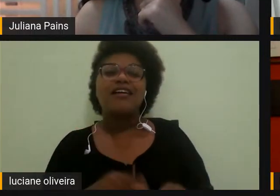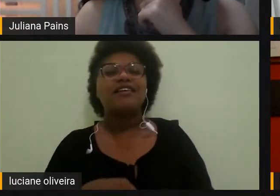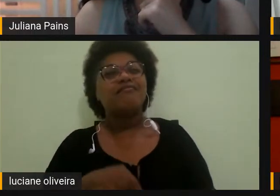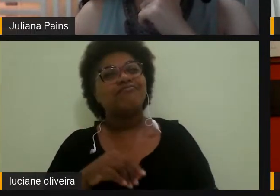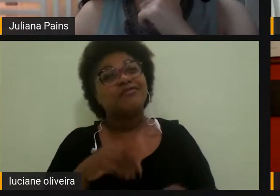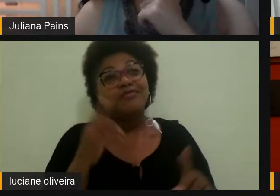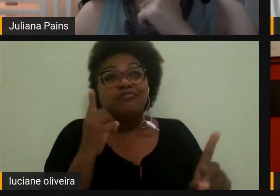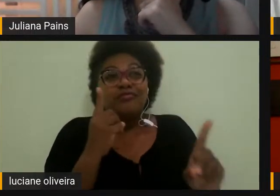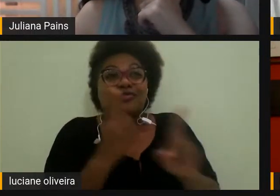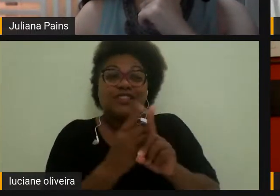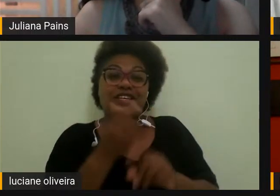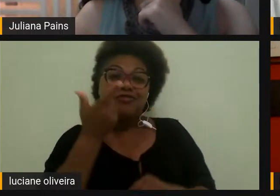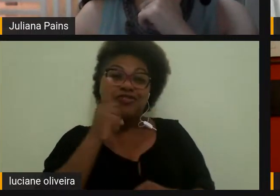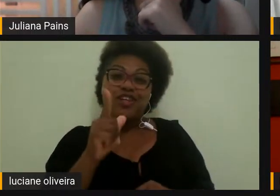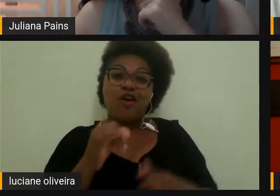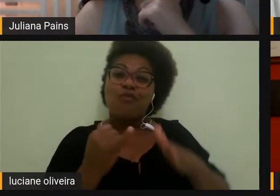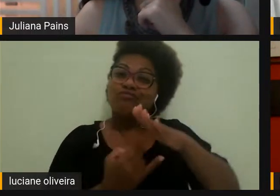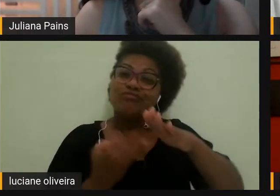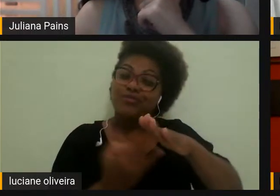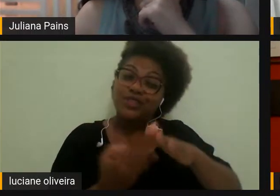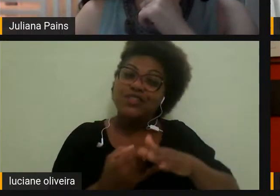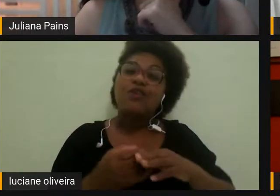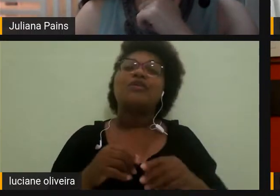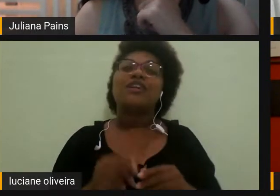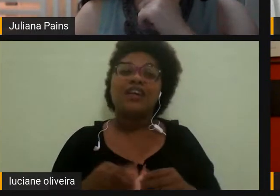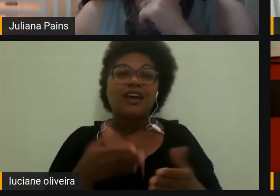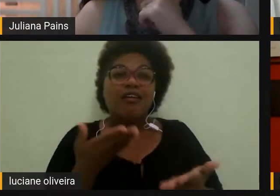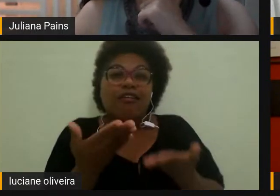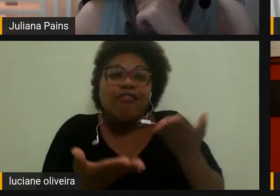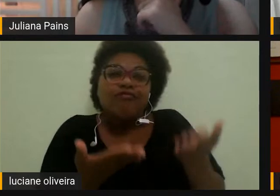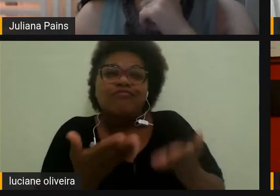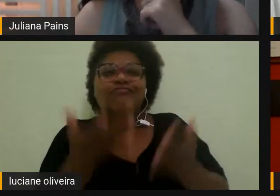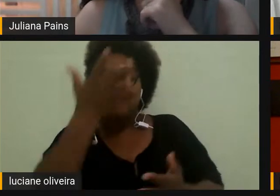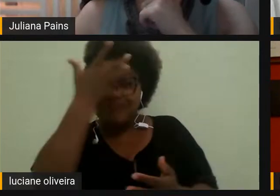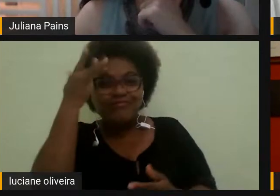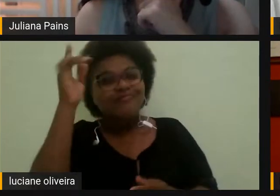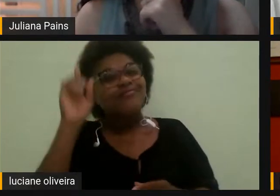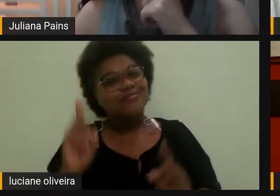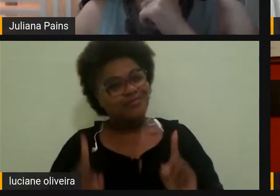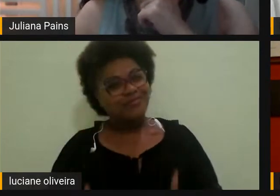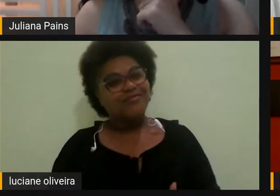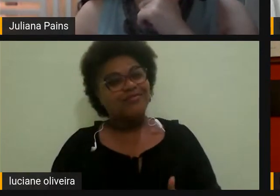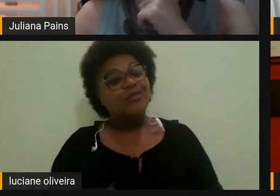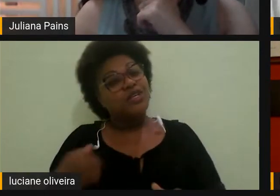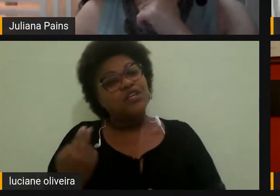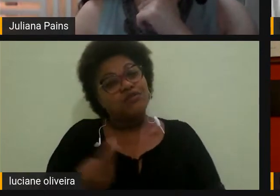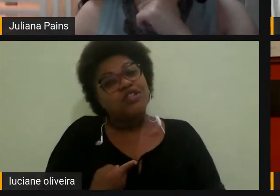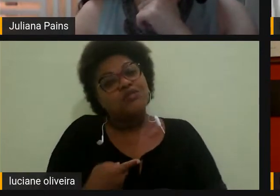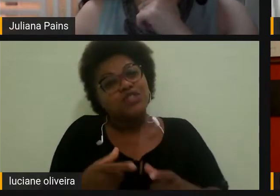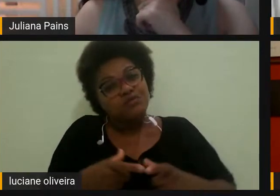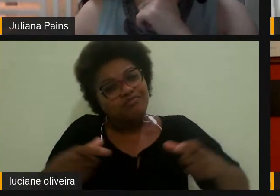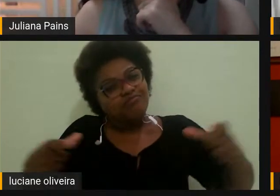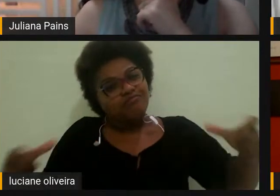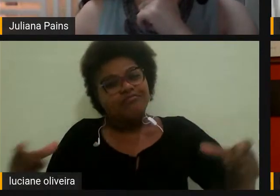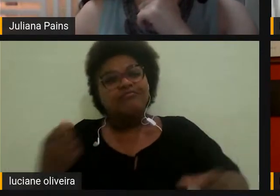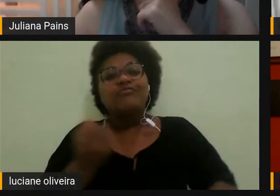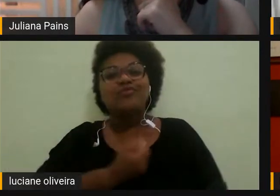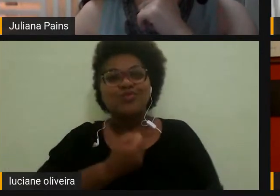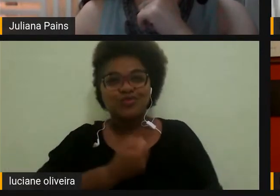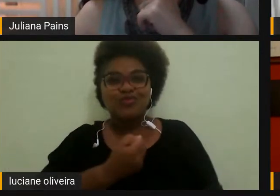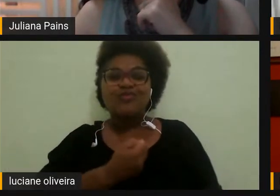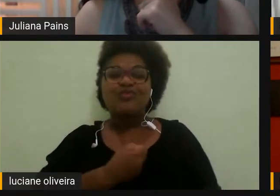em Camaçari e ainda pessoas com deficiência a gente consiga expandir esse número de